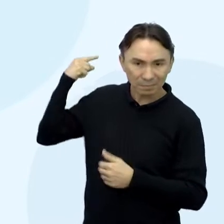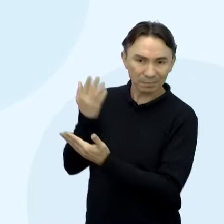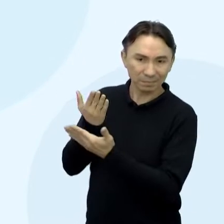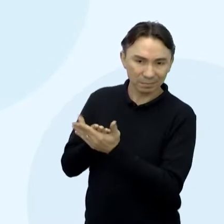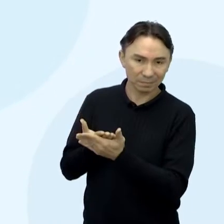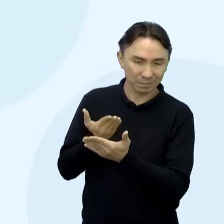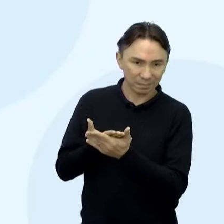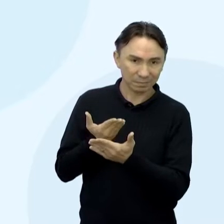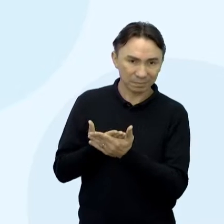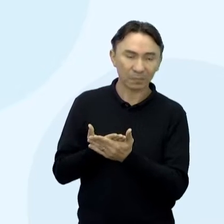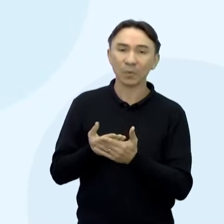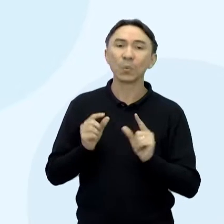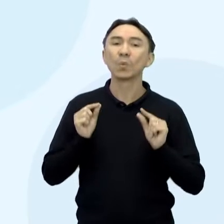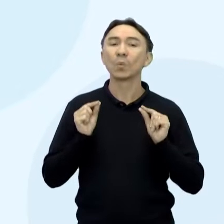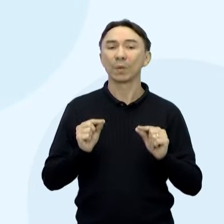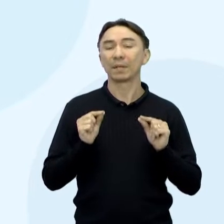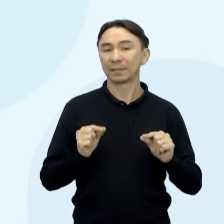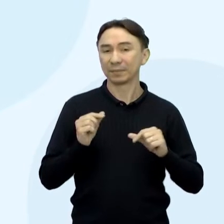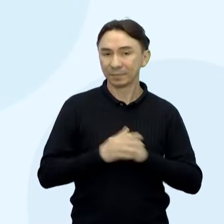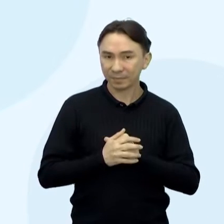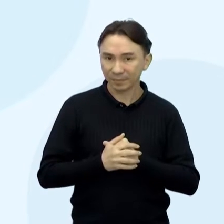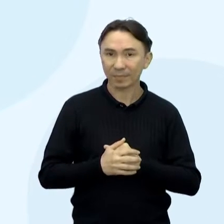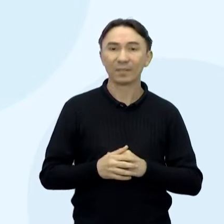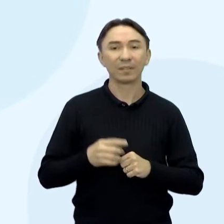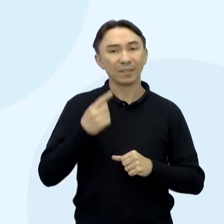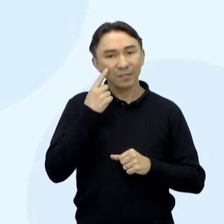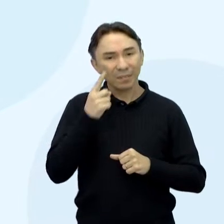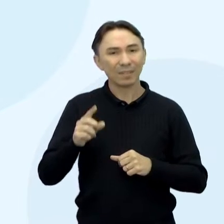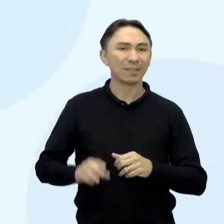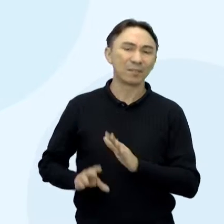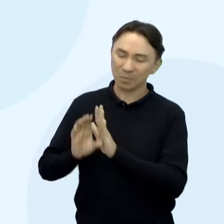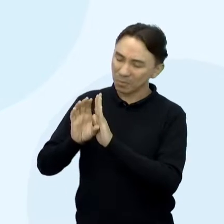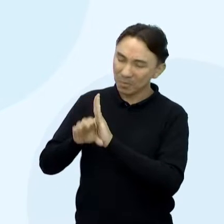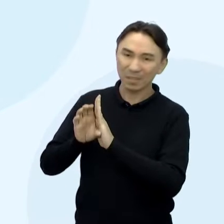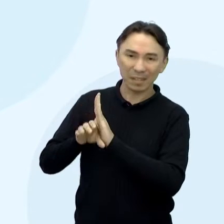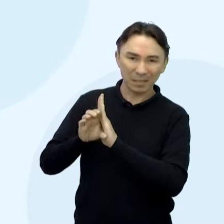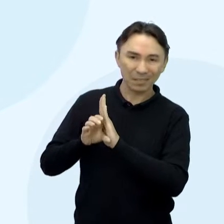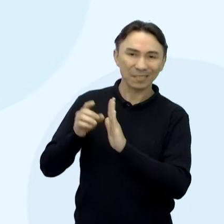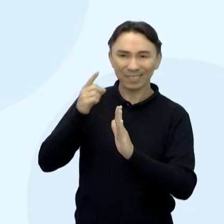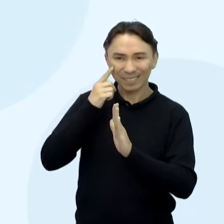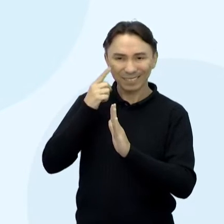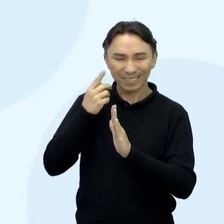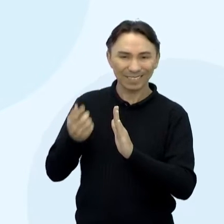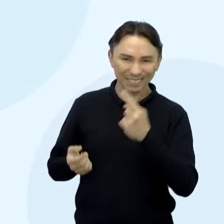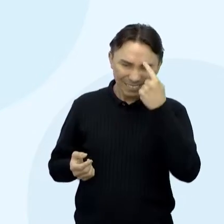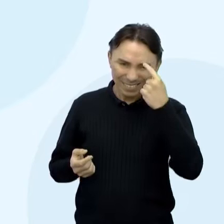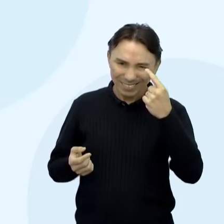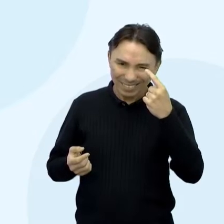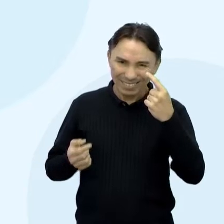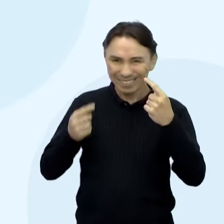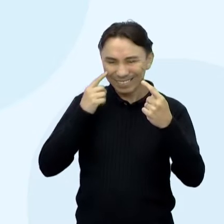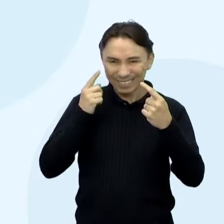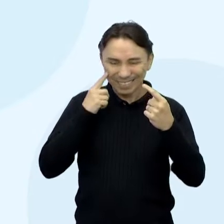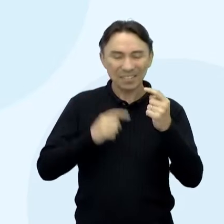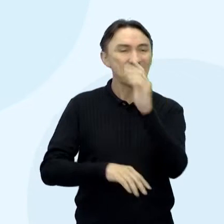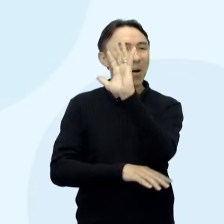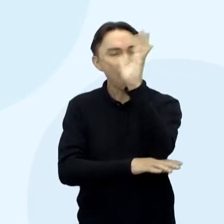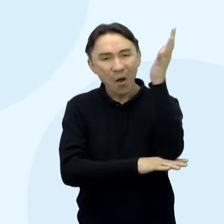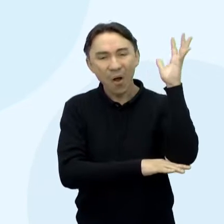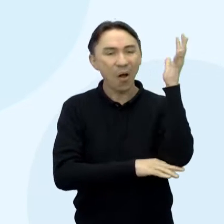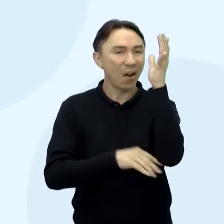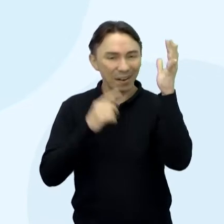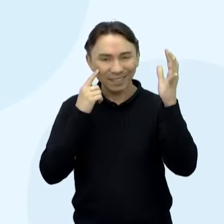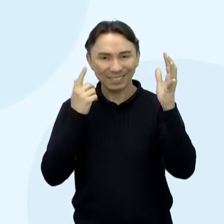anterior? Conhecemos os conceitos da pegada ecológica, né? Lembra da pegada ecológica? Que é